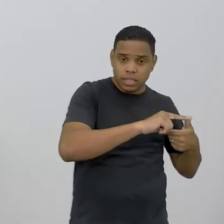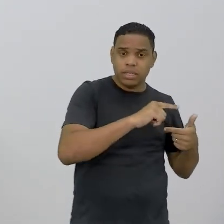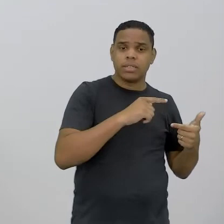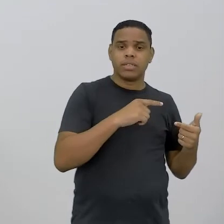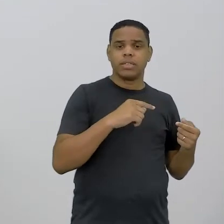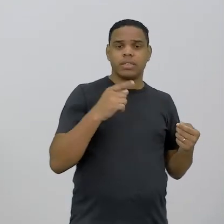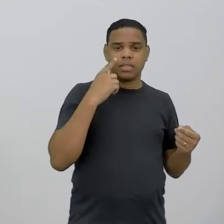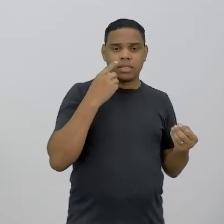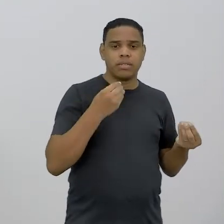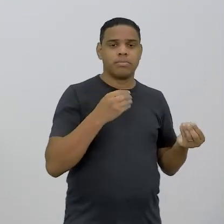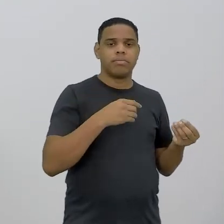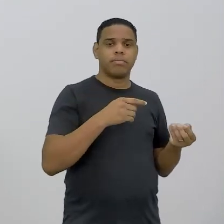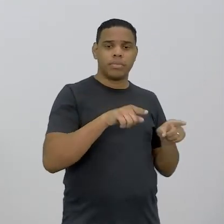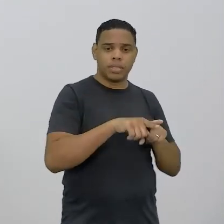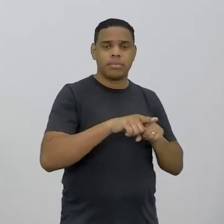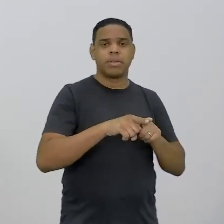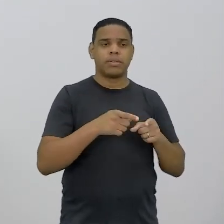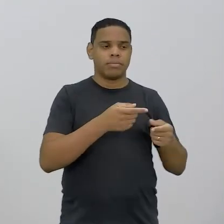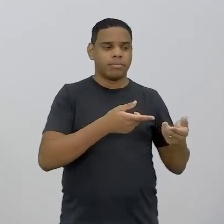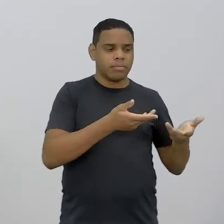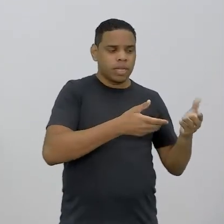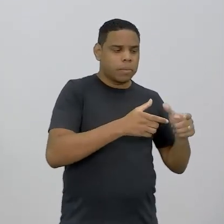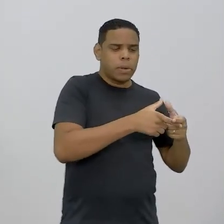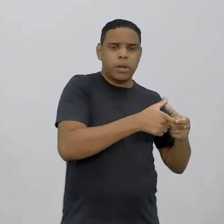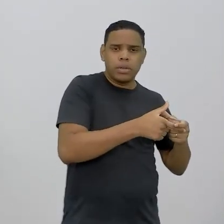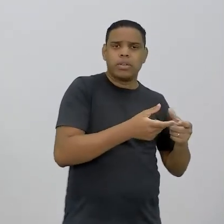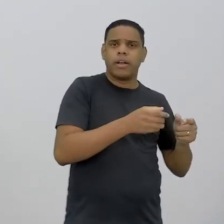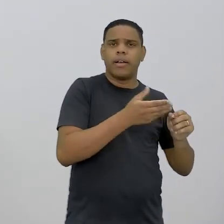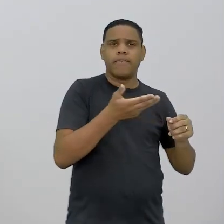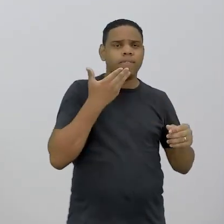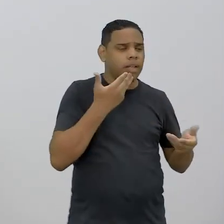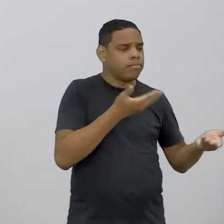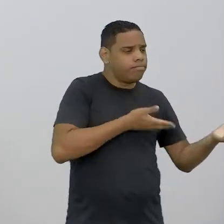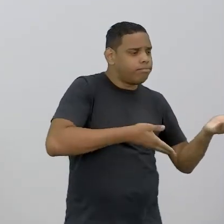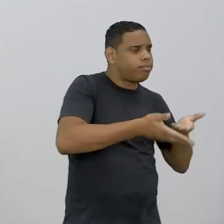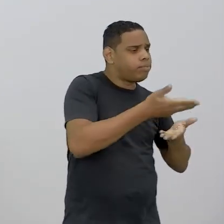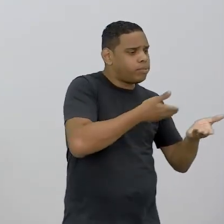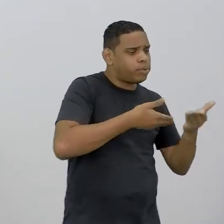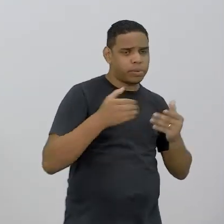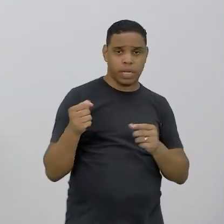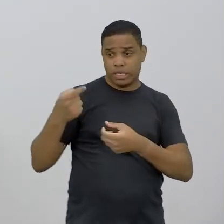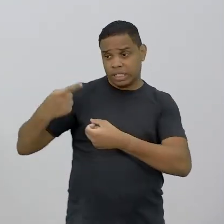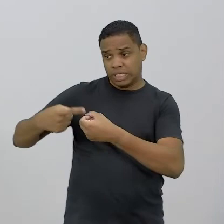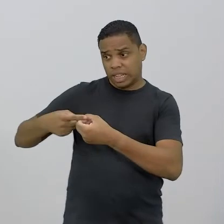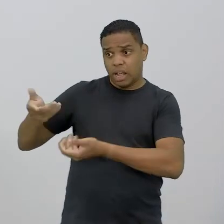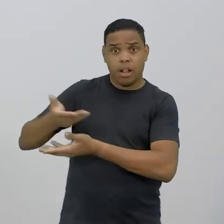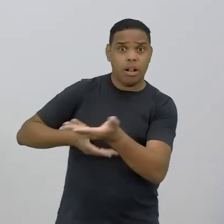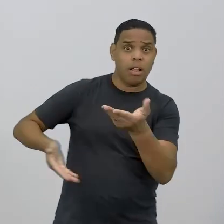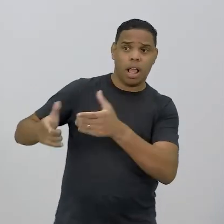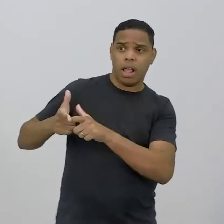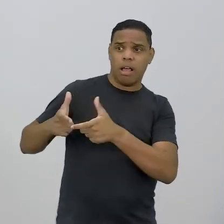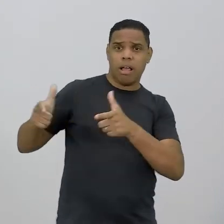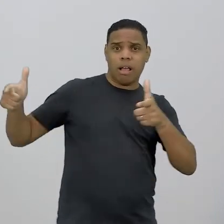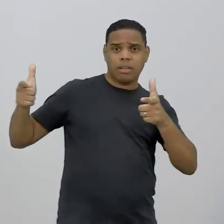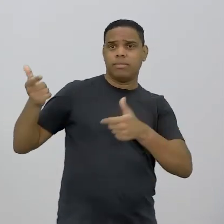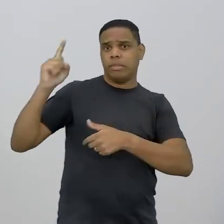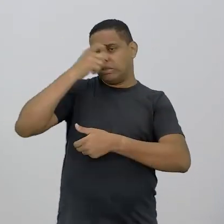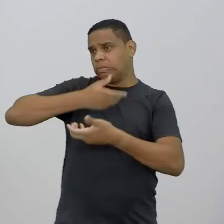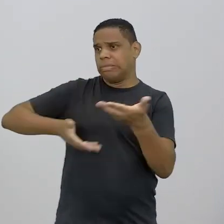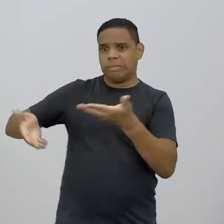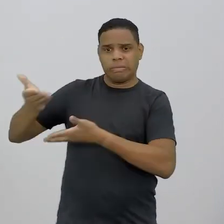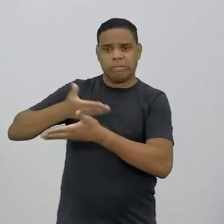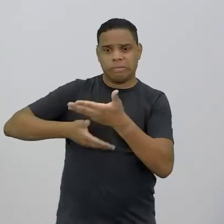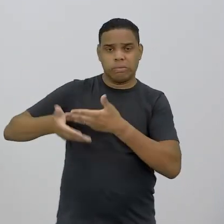menos complexificada, assim como os organismos são mais simples e mais complexos. Então, as pessoas que vivem nessas sociedades que são